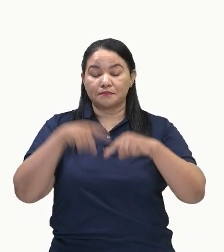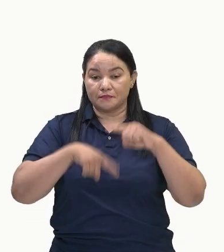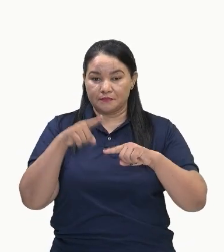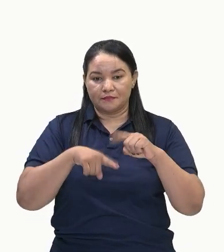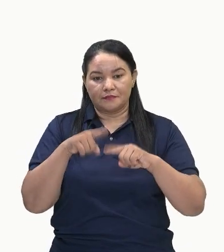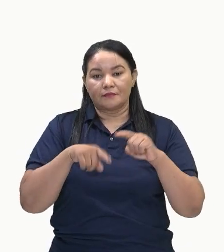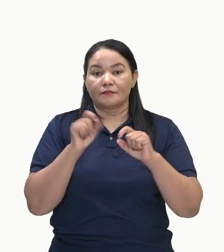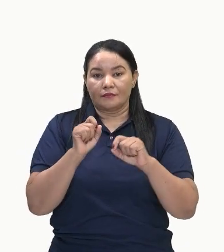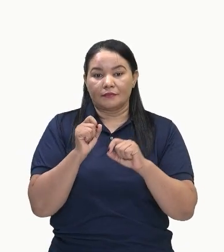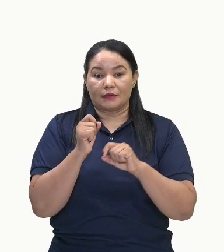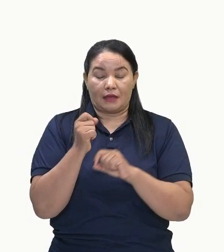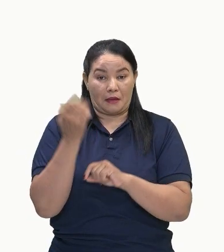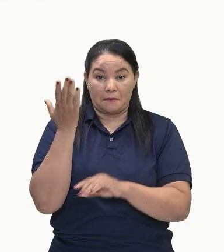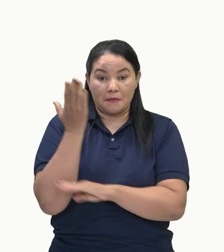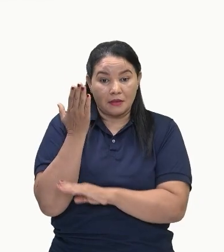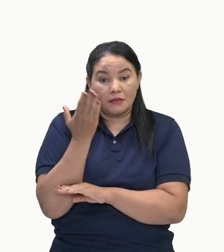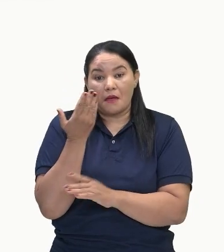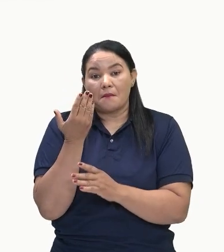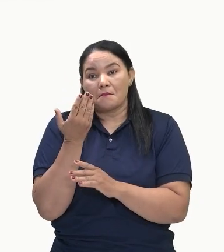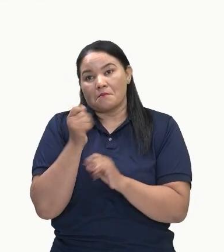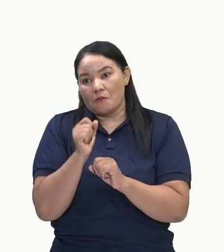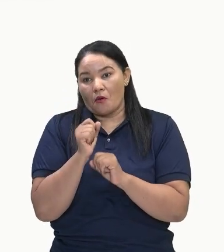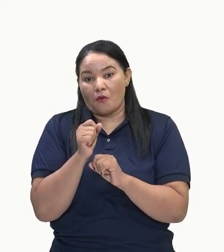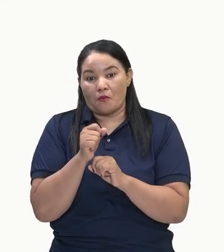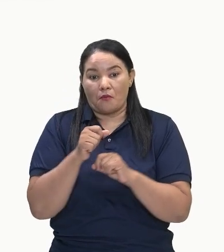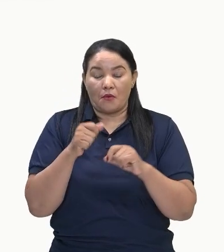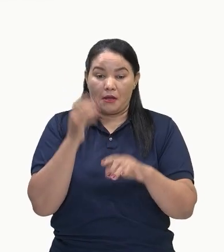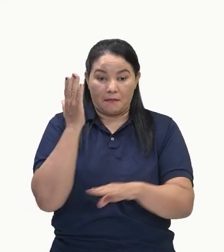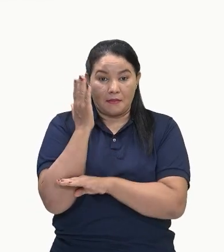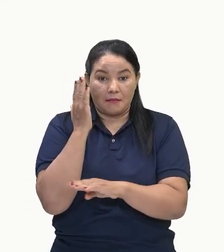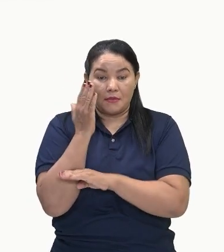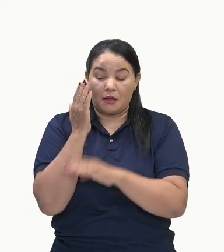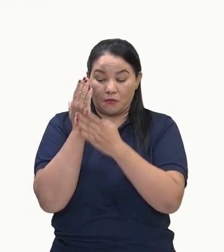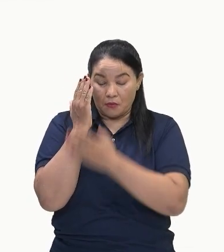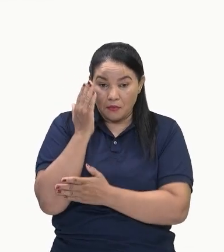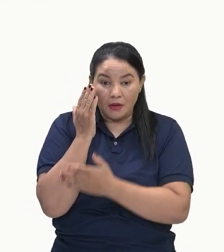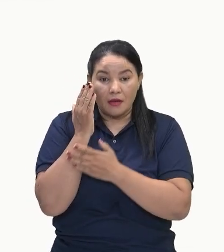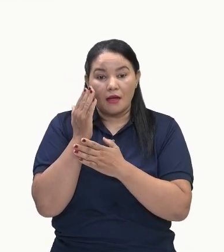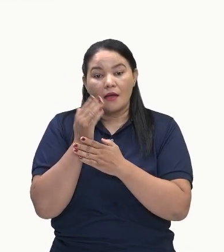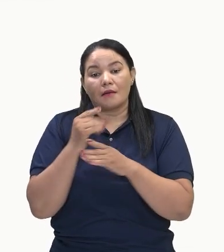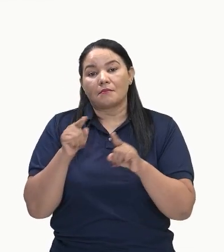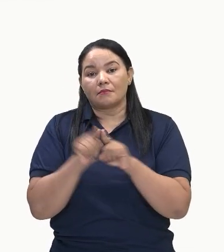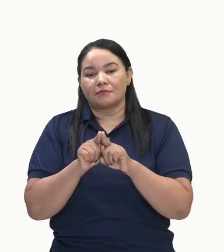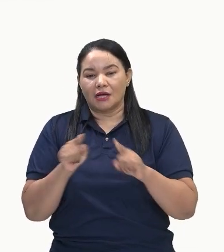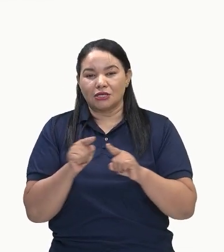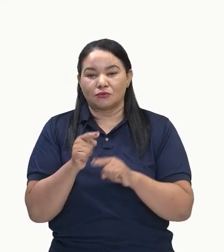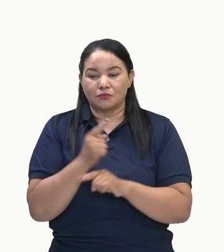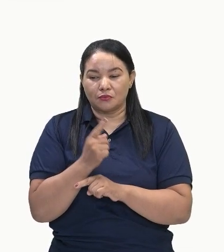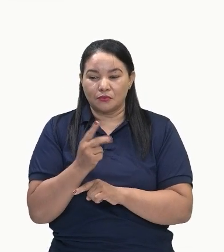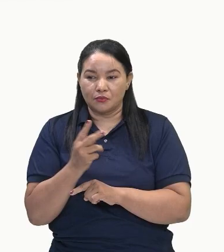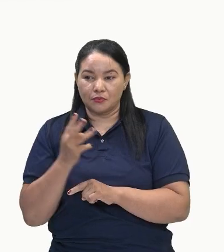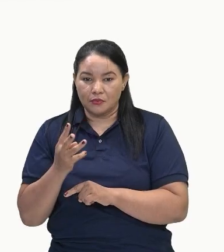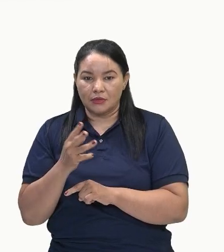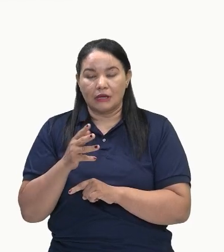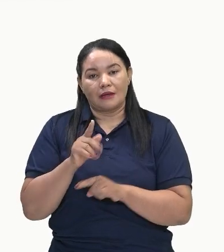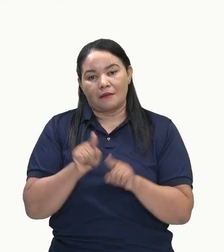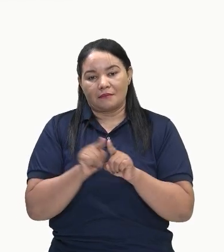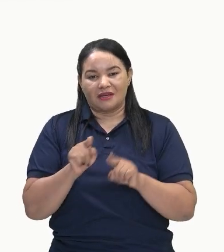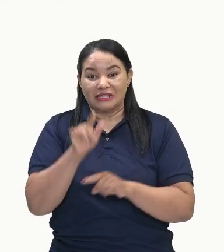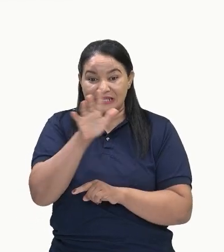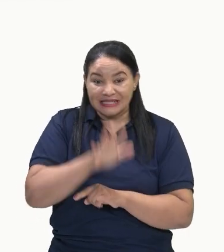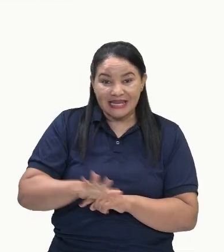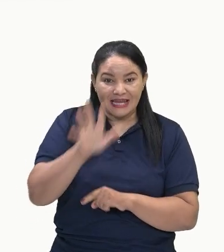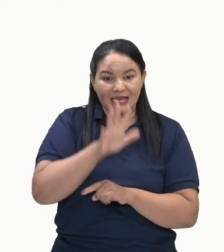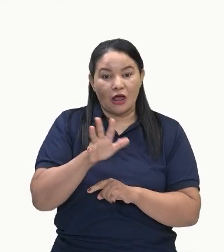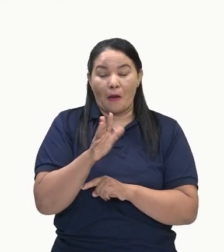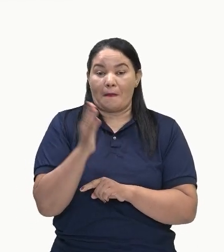para contar. Eu posso contar, sei lá, a quantidade de tábuas ou qualquer outro elemento, mas eu não posso contar de modo geral, tá? Wood é madeira